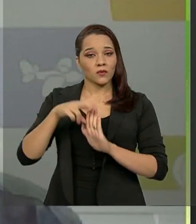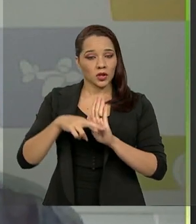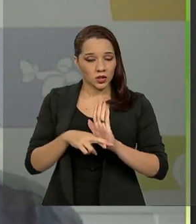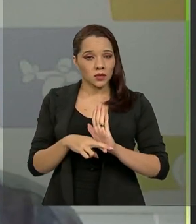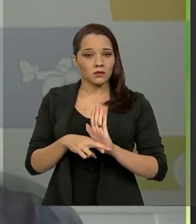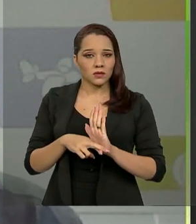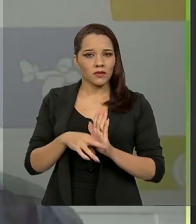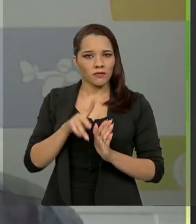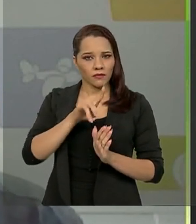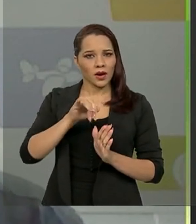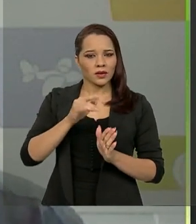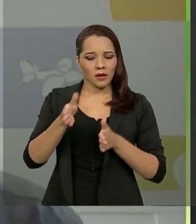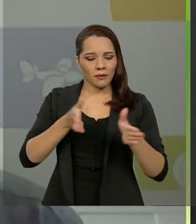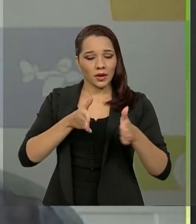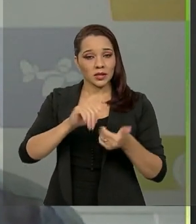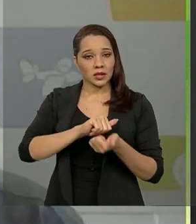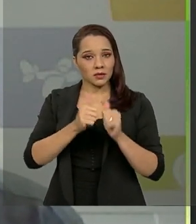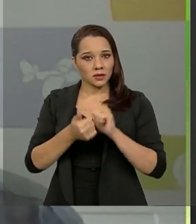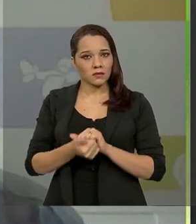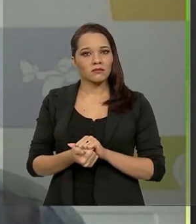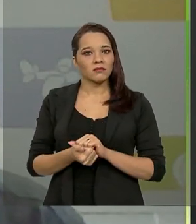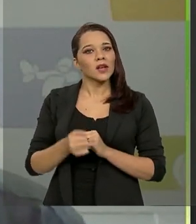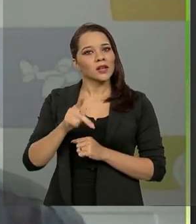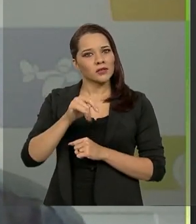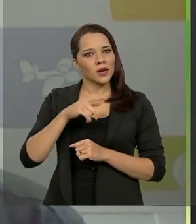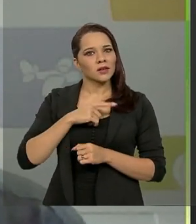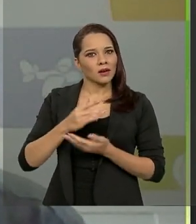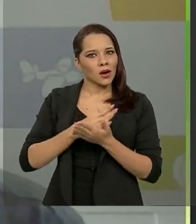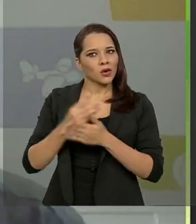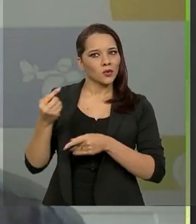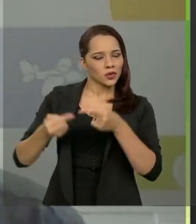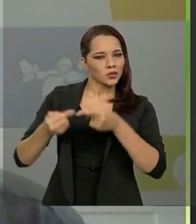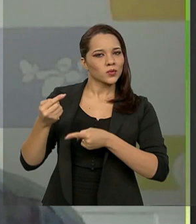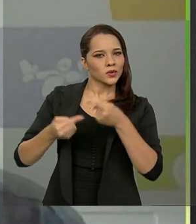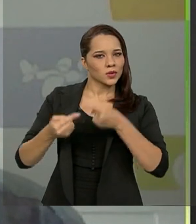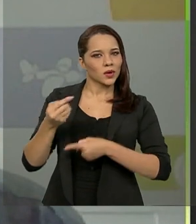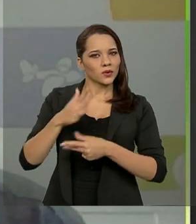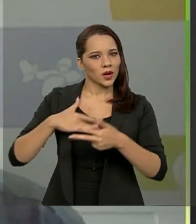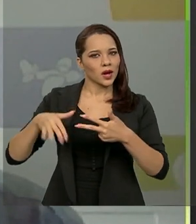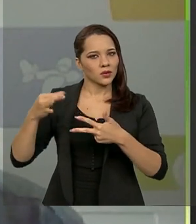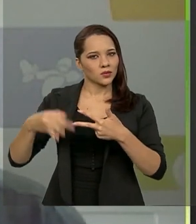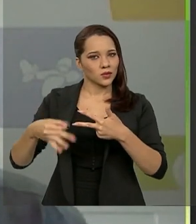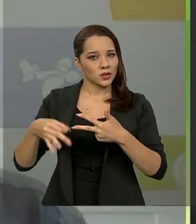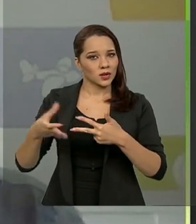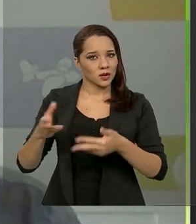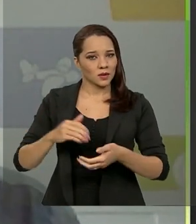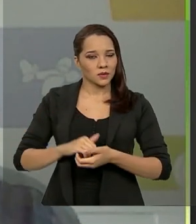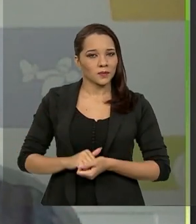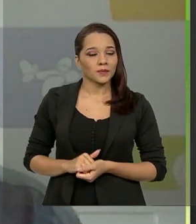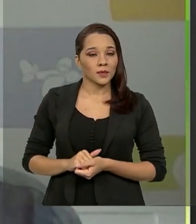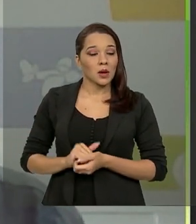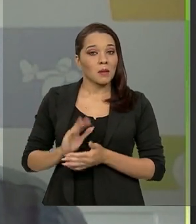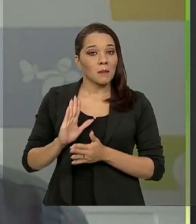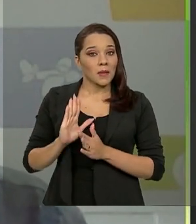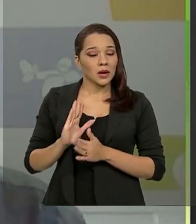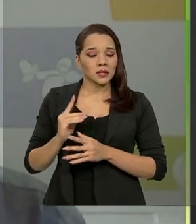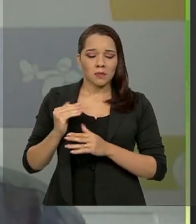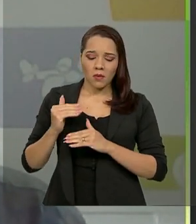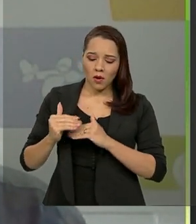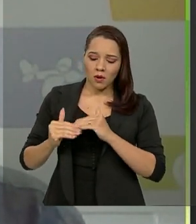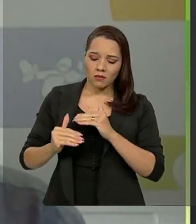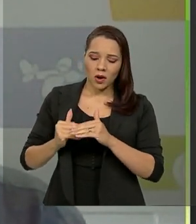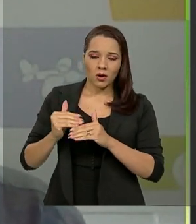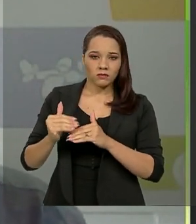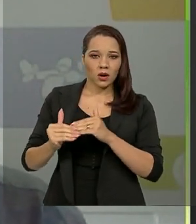novo, em que ainda vai haver algumas discussões judiciais. Isso é inevitável. Mas aos pouquinhos, essa